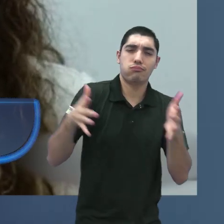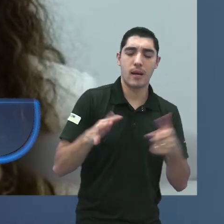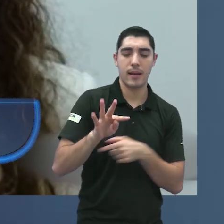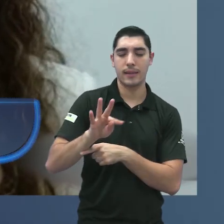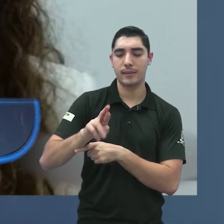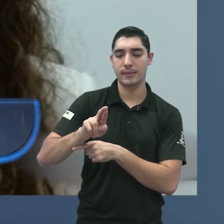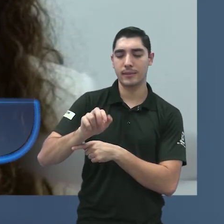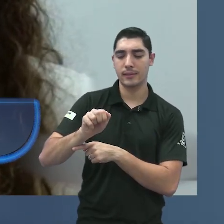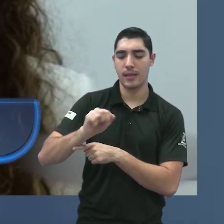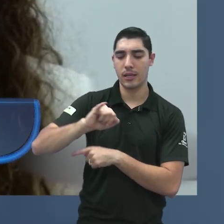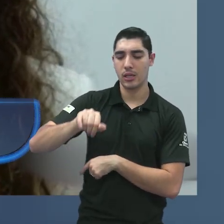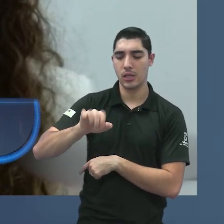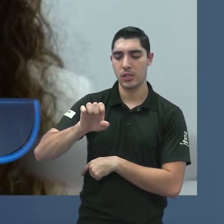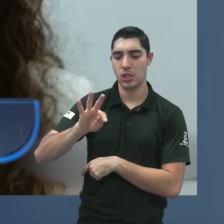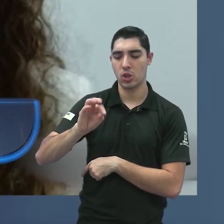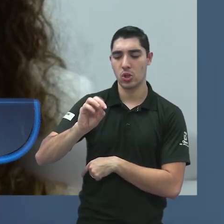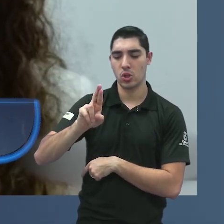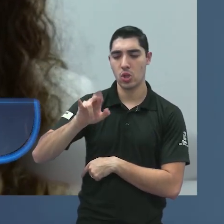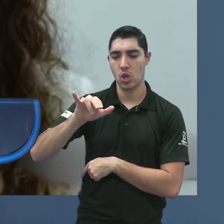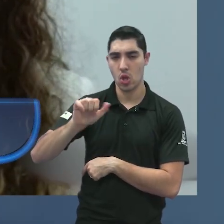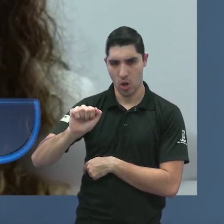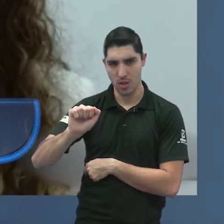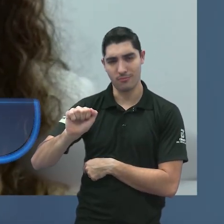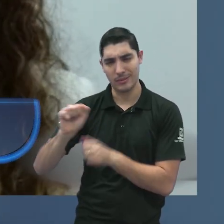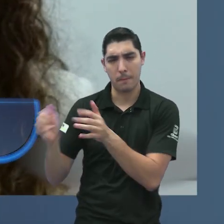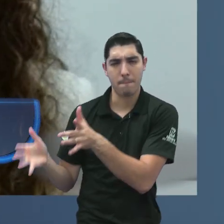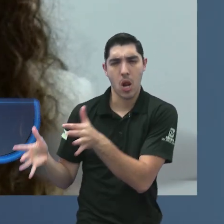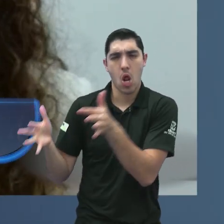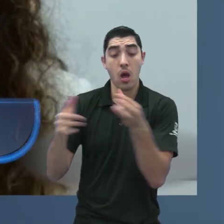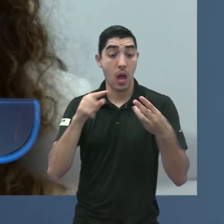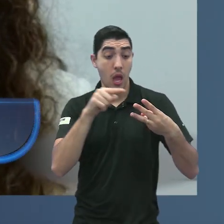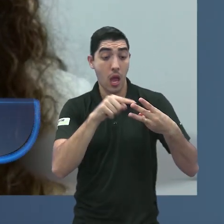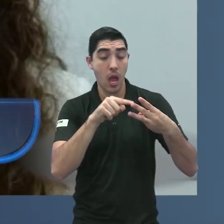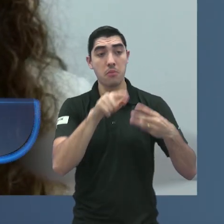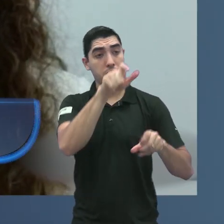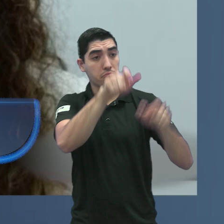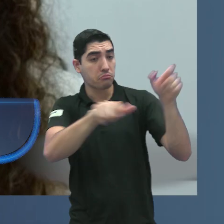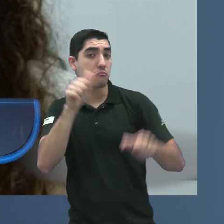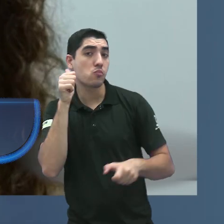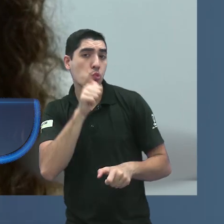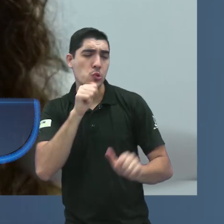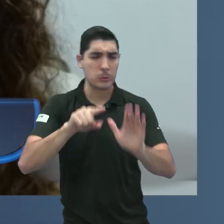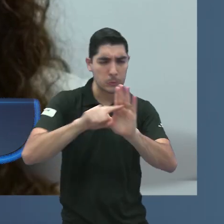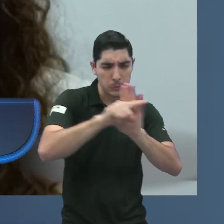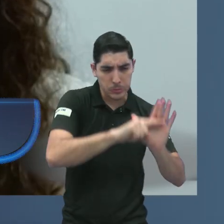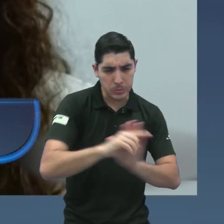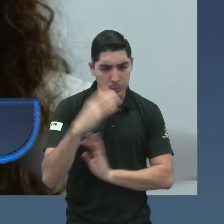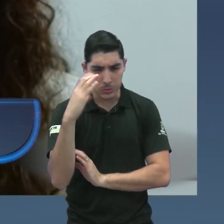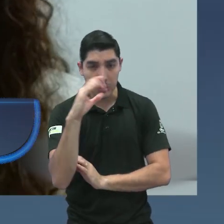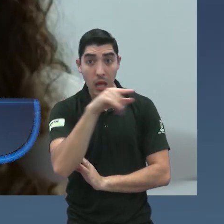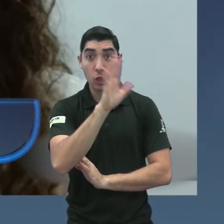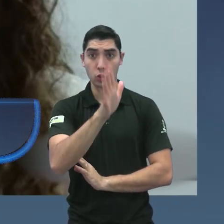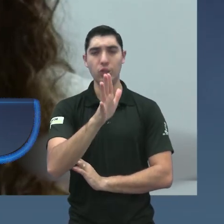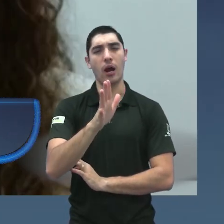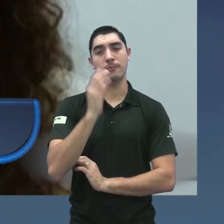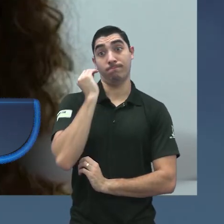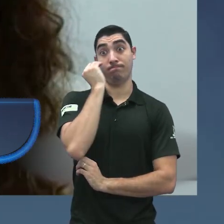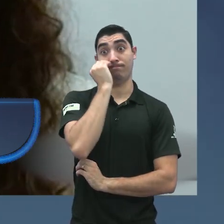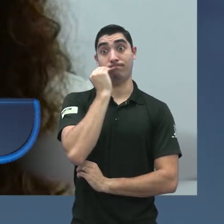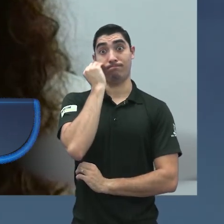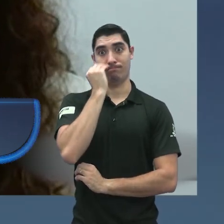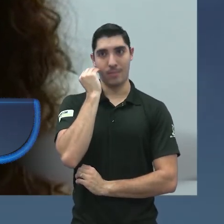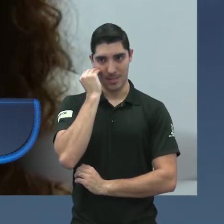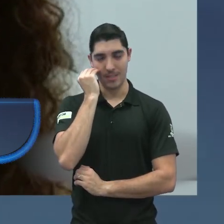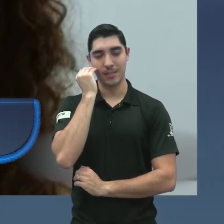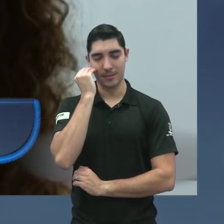para valorizar, reconhecer a trajetória de pesquisadoras, cientistas mais maduras. E a terceira